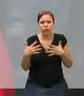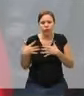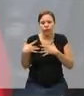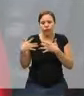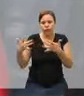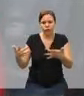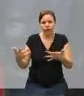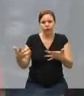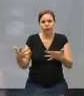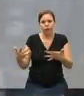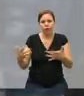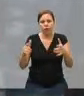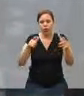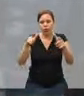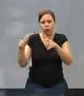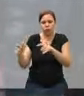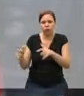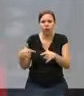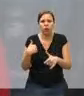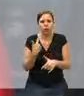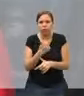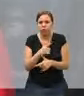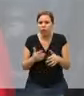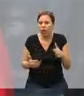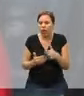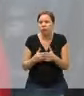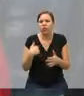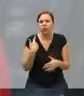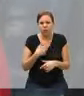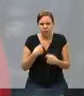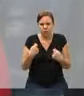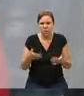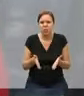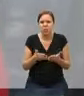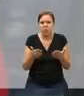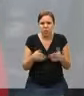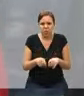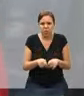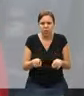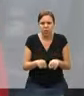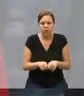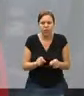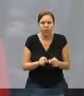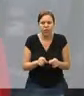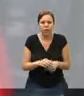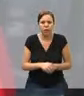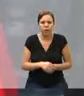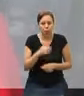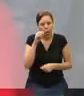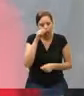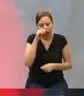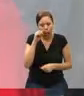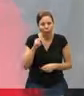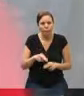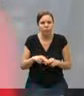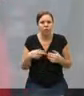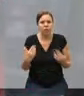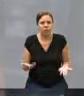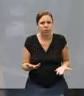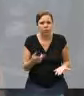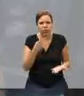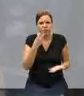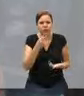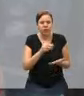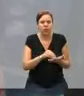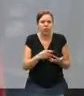Sem Fronteira, porque somos carentes mesmo, não temos condições para tal, fazer aquilo. Portanto, vamos falar da